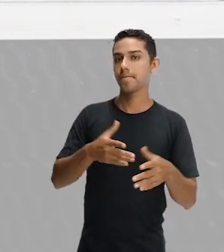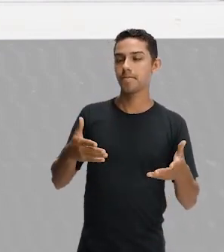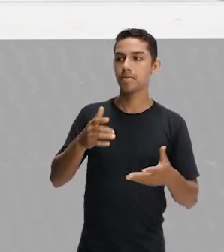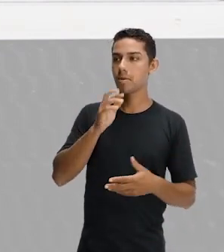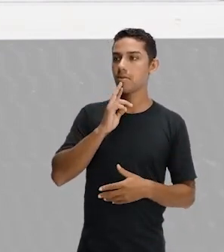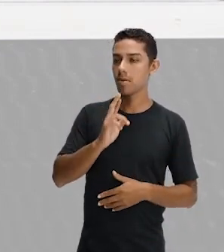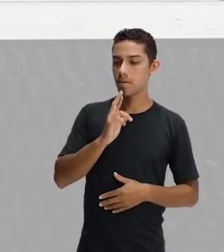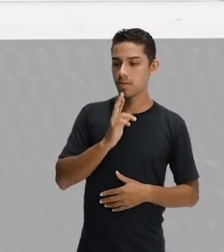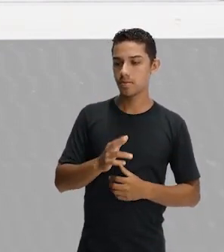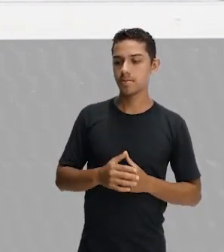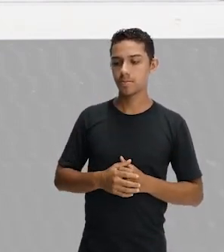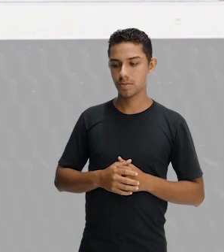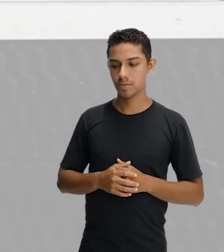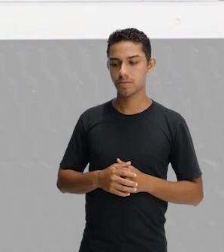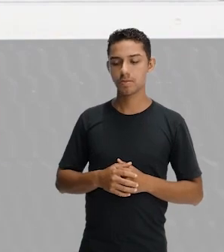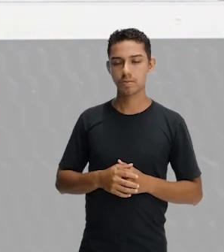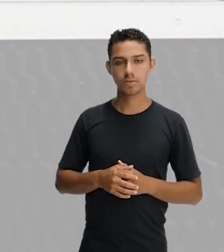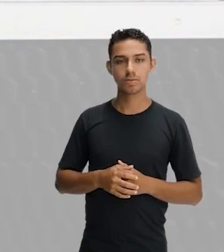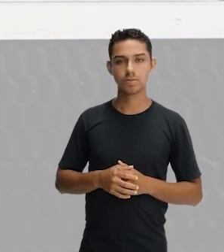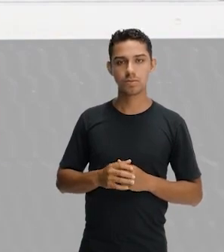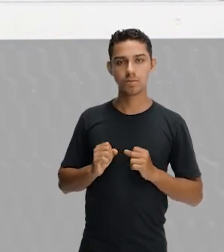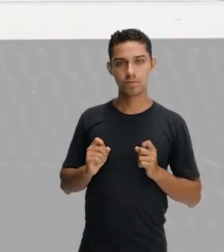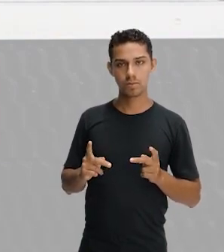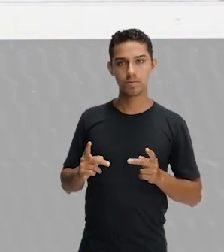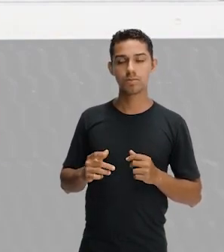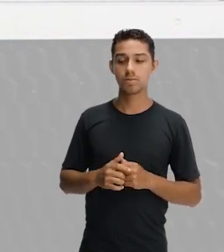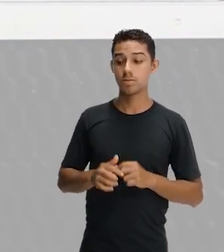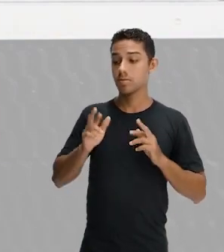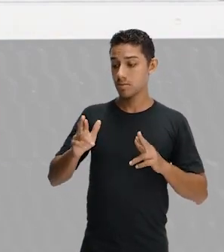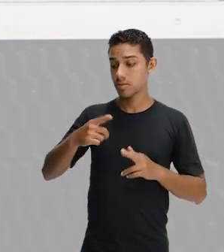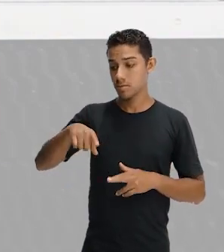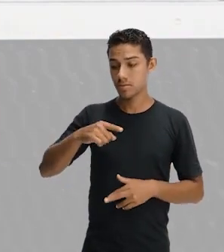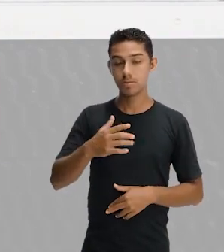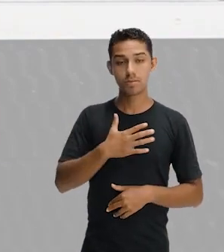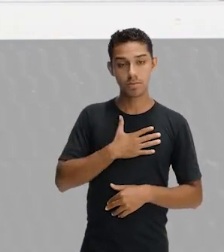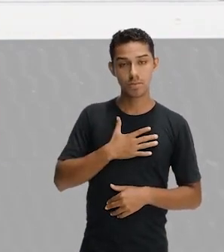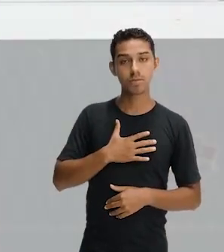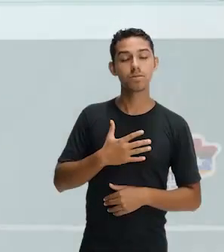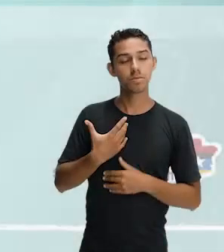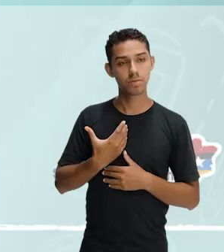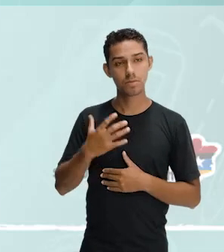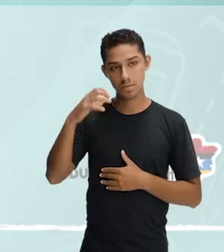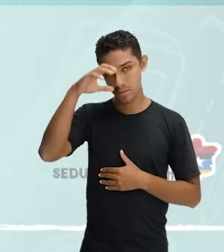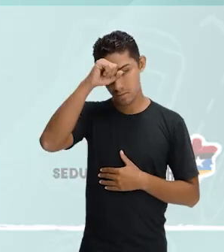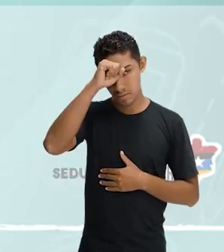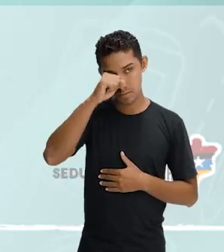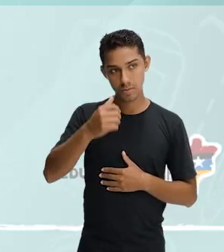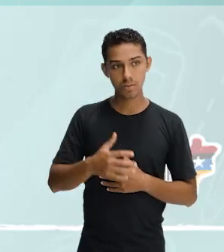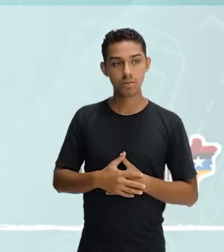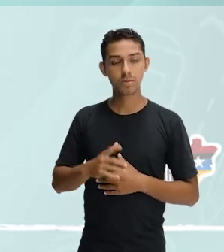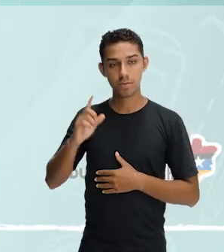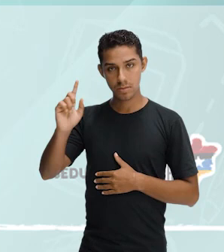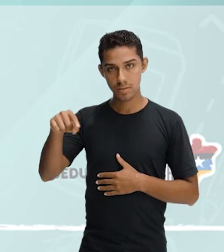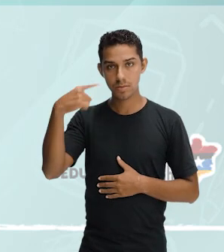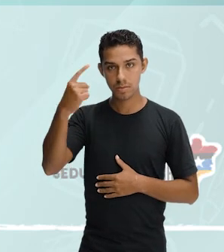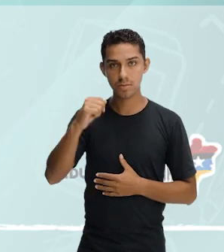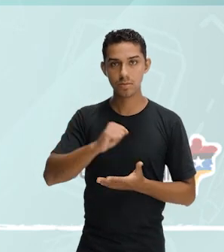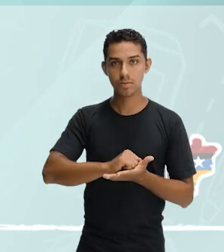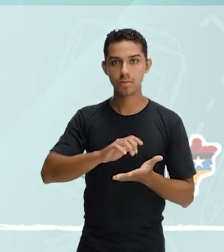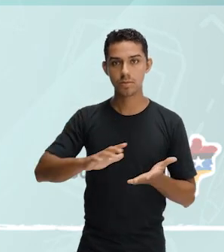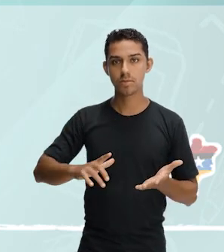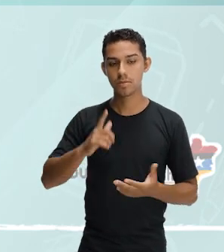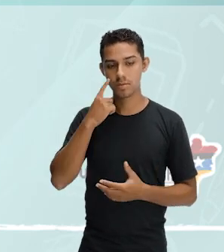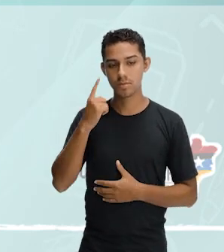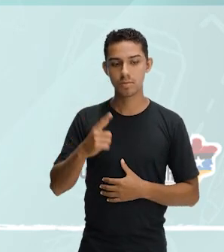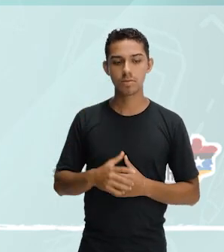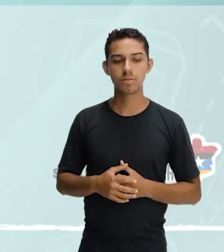questãozinha envolvendo alguns números, tá ok? Espero que tenham gostado, espero que tenham prestado atenção na questão, e vamos passar para a próxima, né?